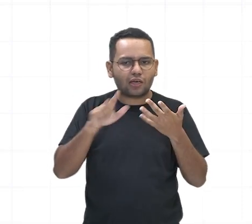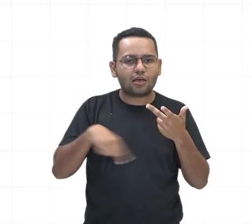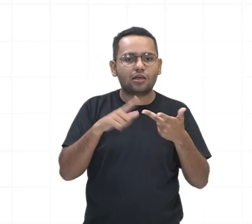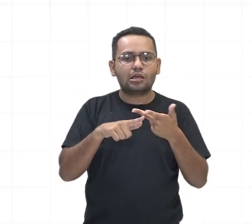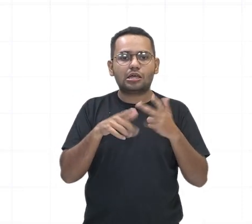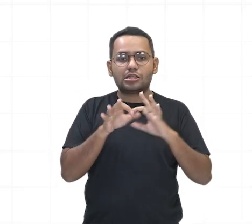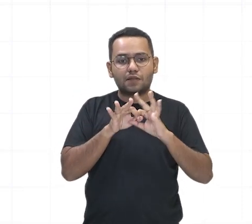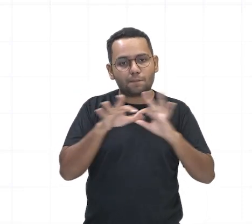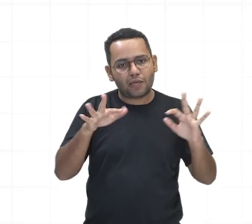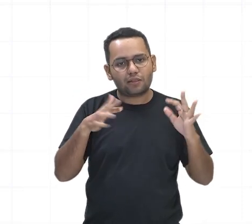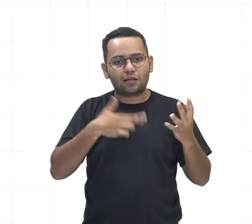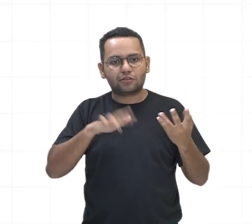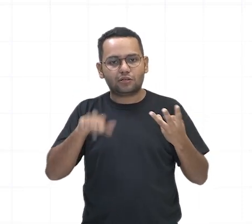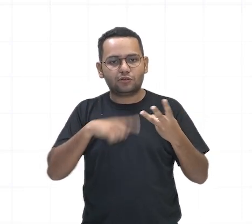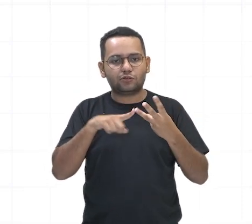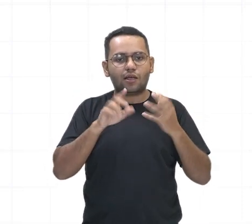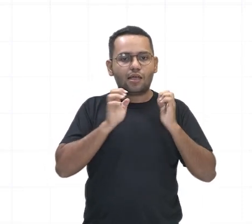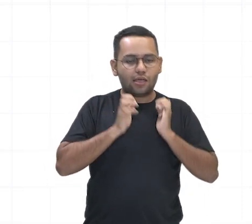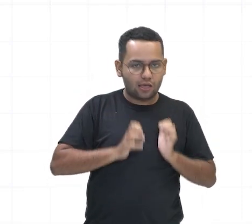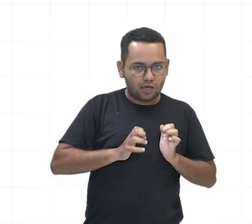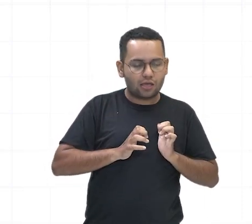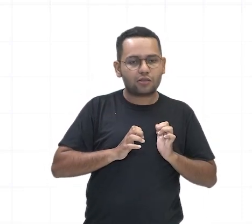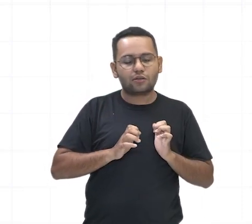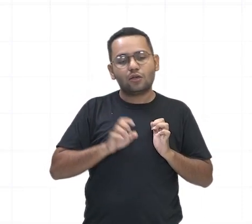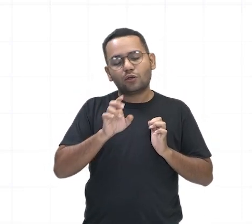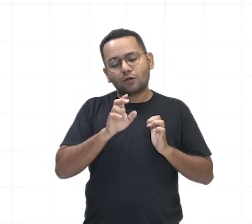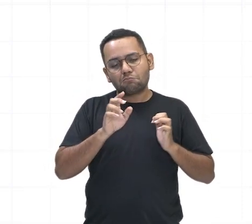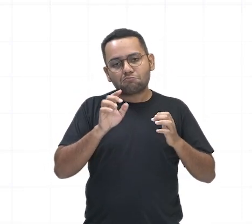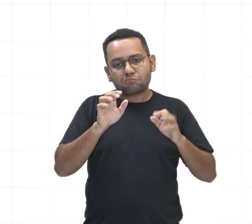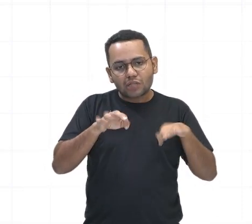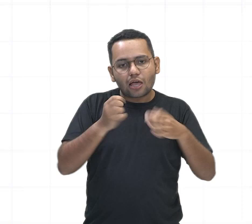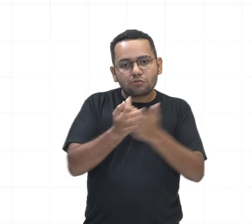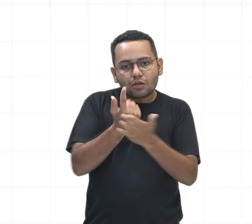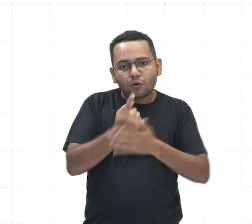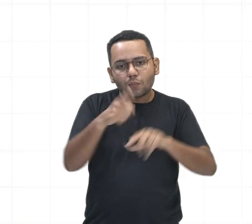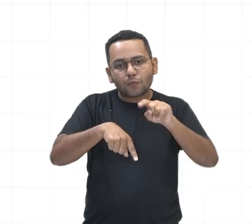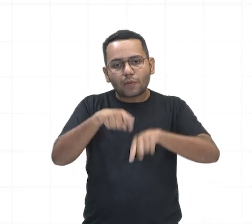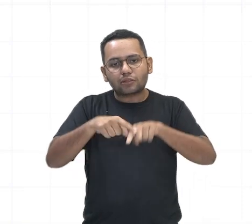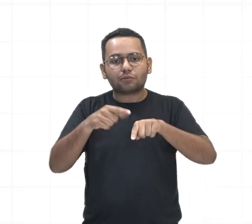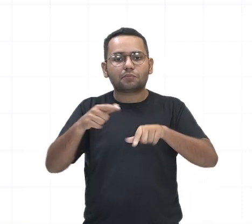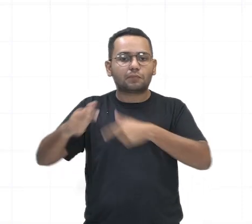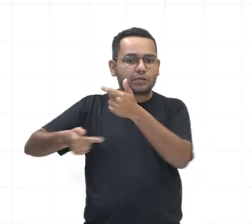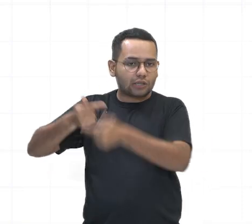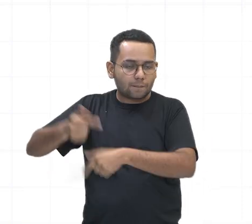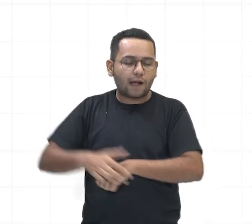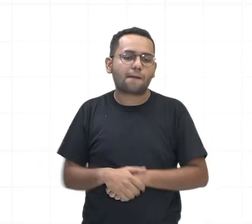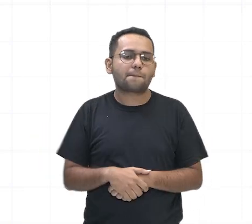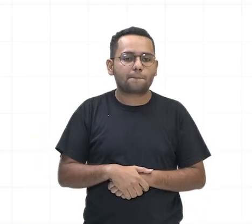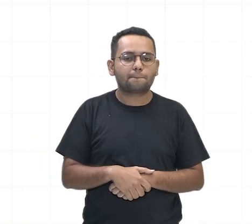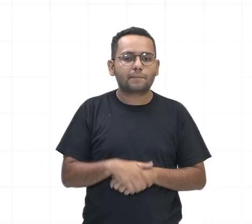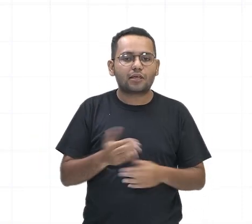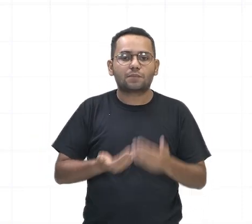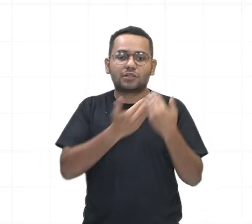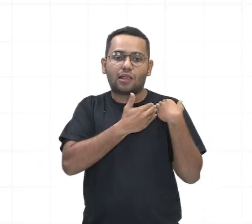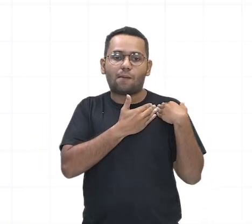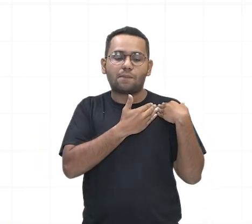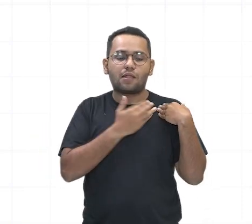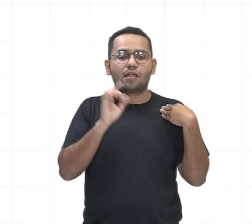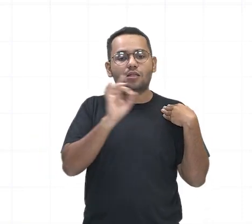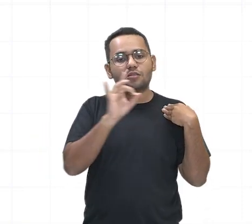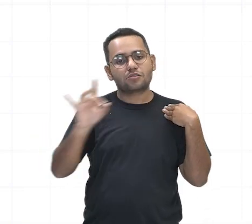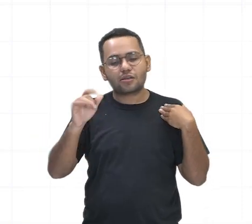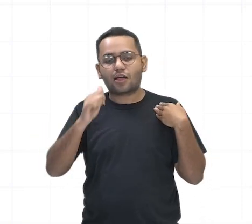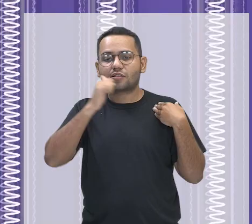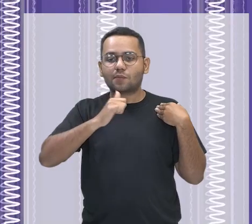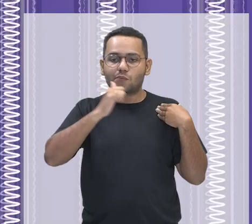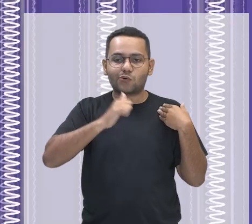no consumo e no trabalho e também o papel das mulheres nas religiões. Meu caro aluno, eu vou te